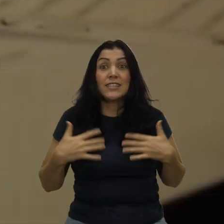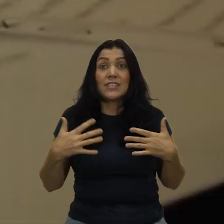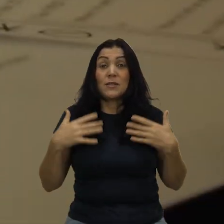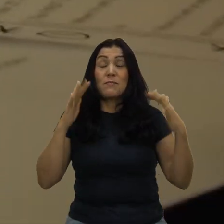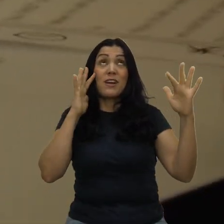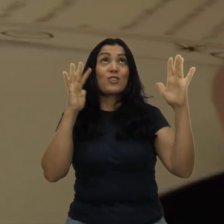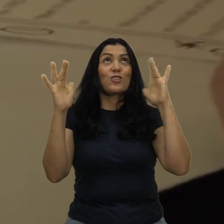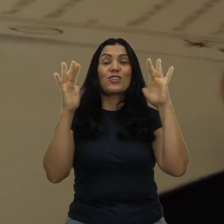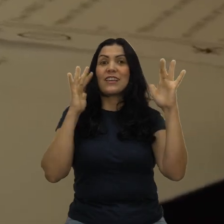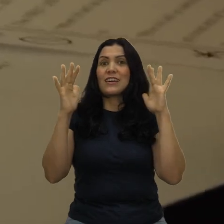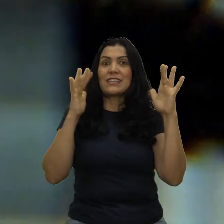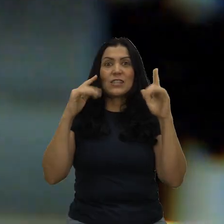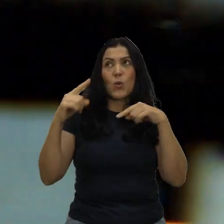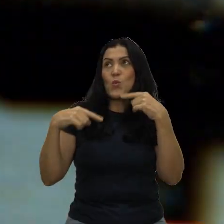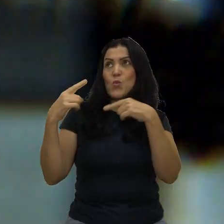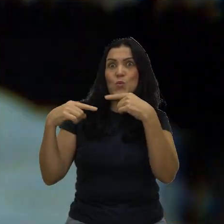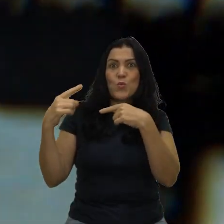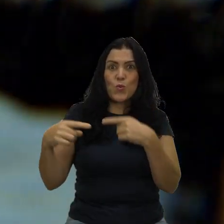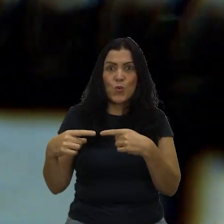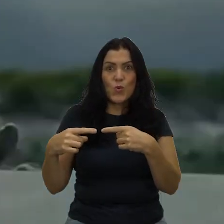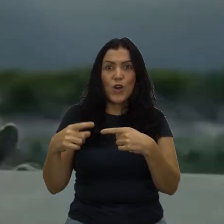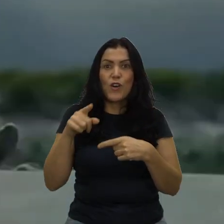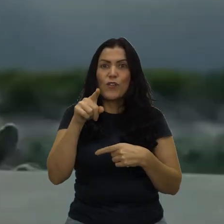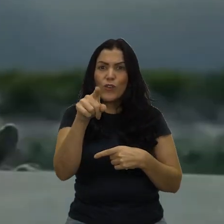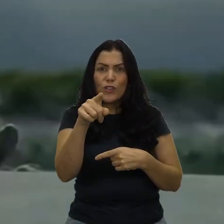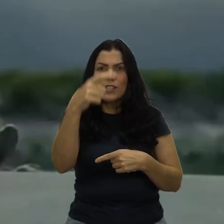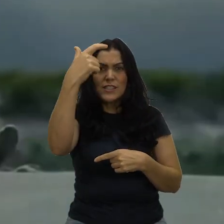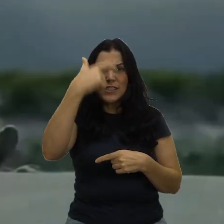instiga imensamente a nossa imaginação.